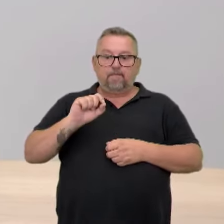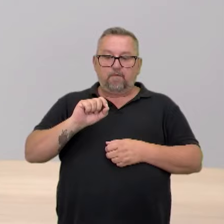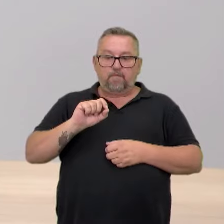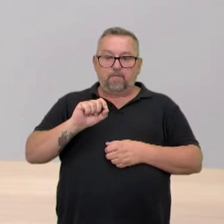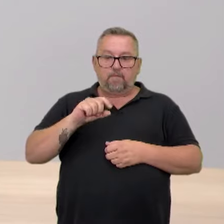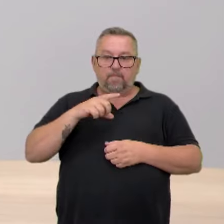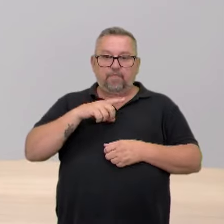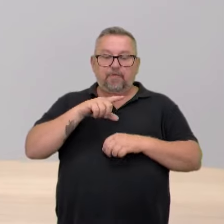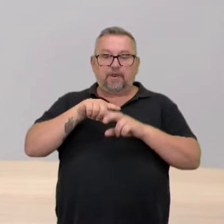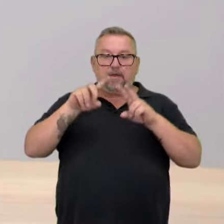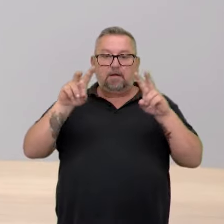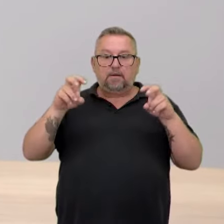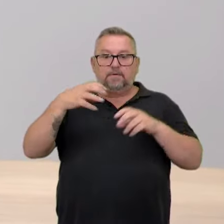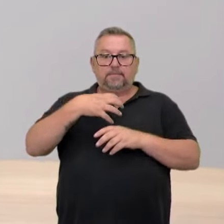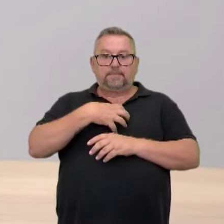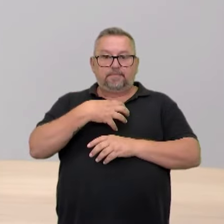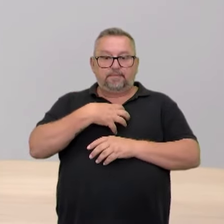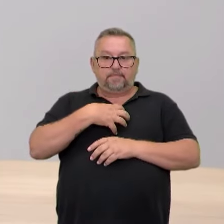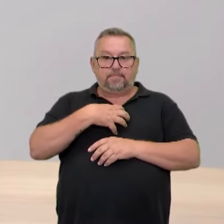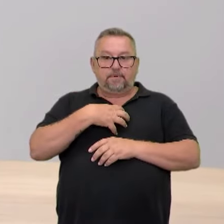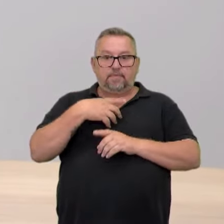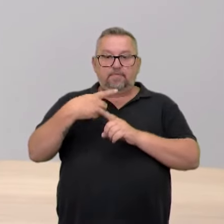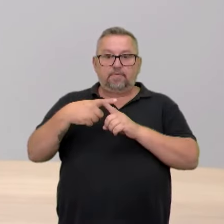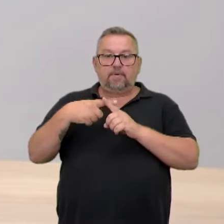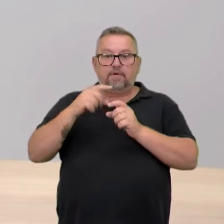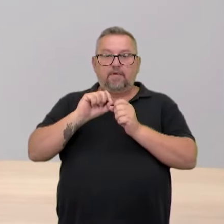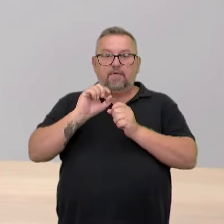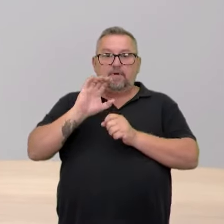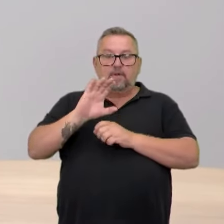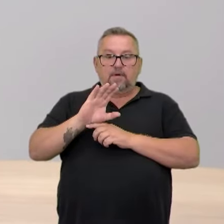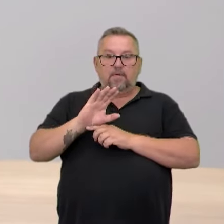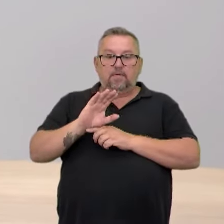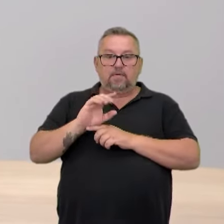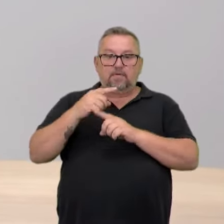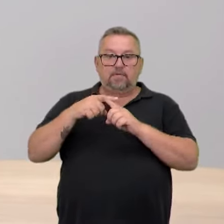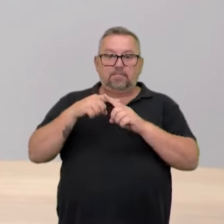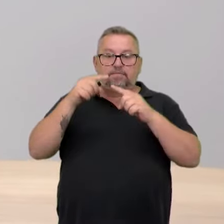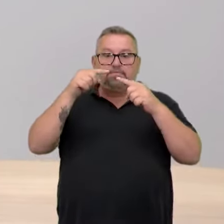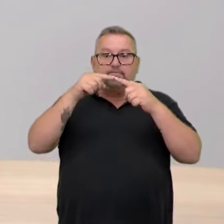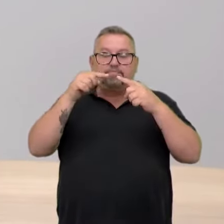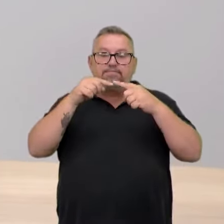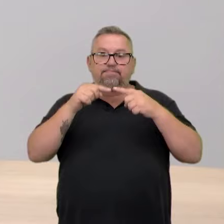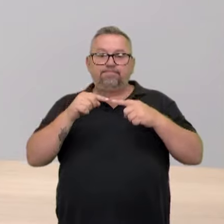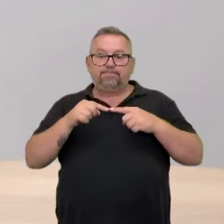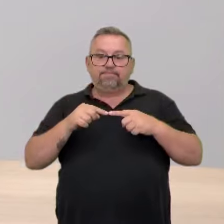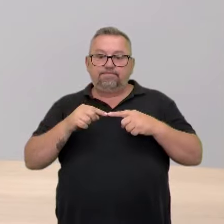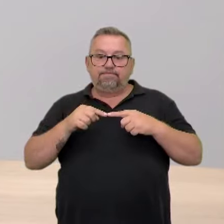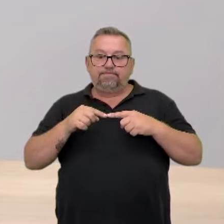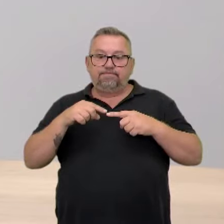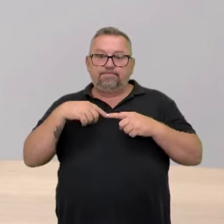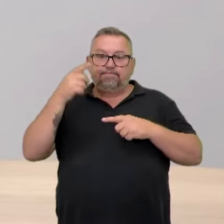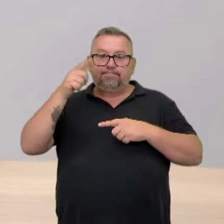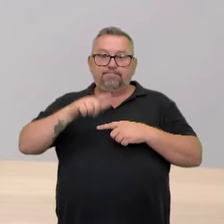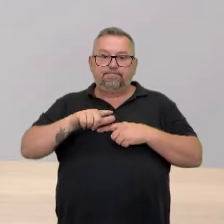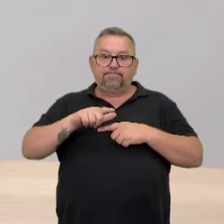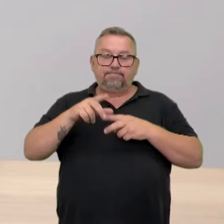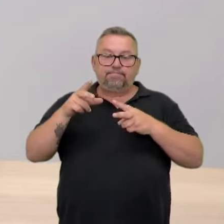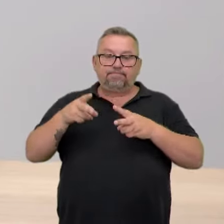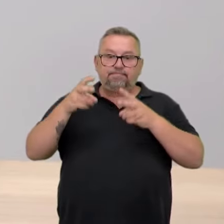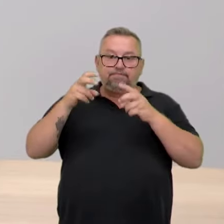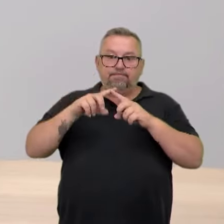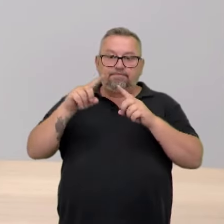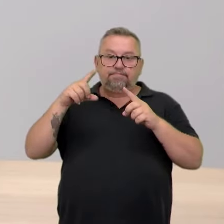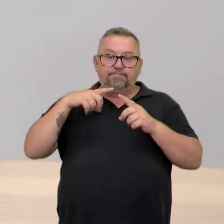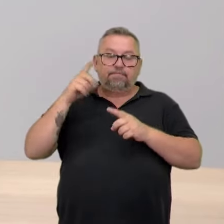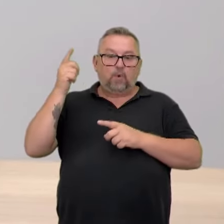esse tema dessa forma. E por que ele faz isso? Será que está ligado a isso? Então, traz outras perspectivas para que o